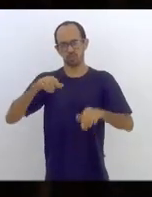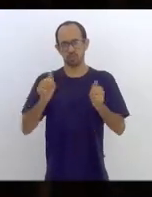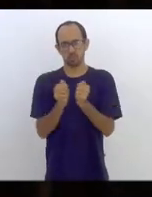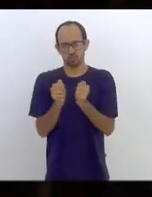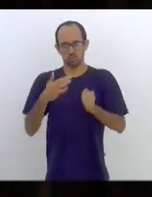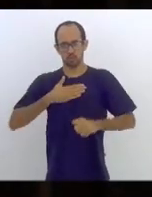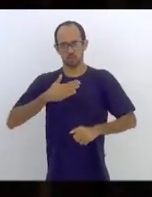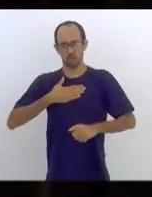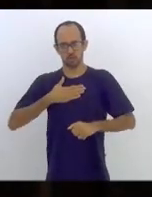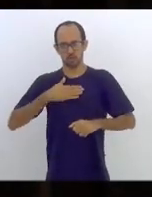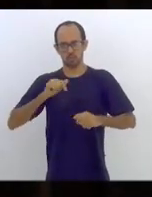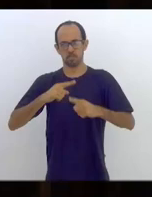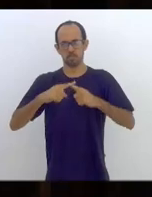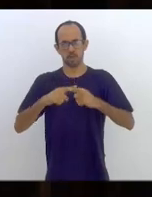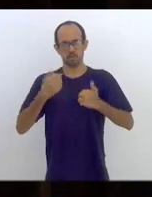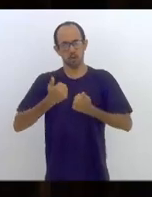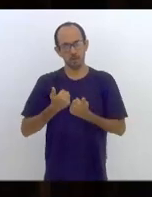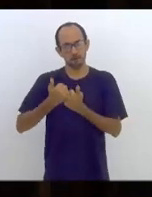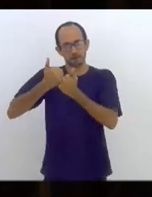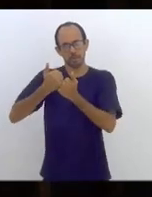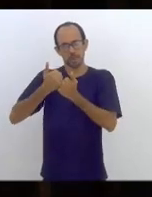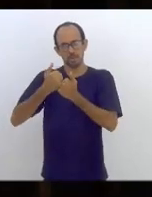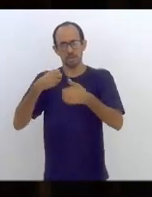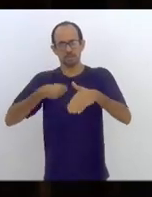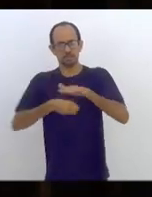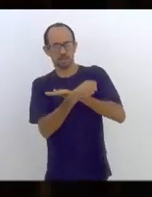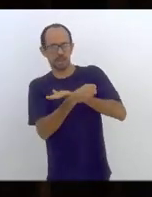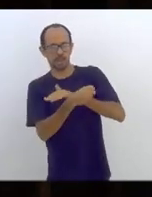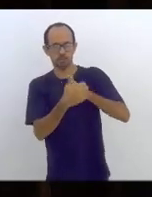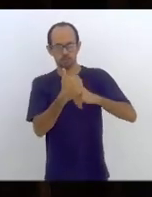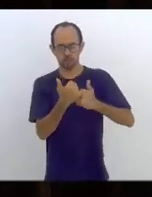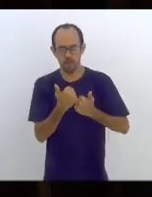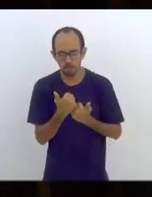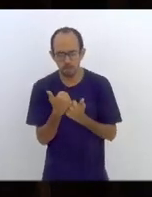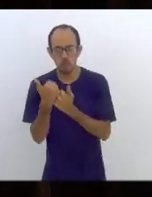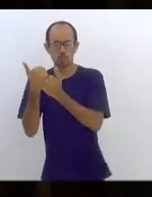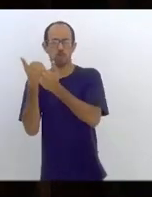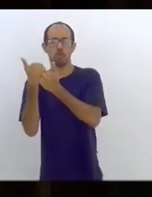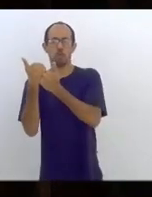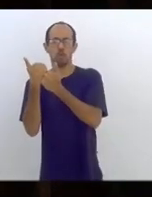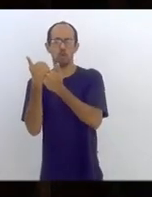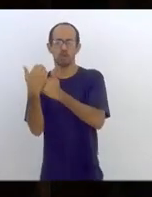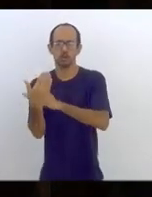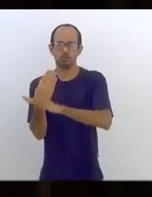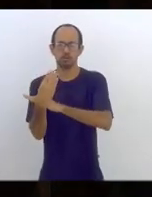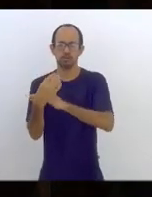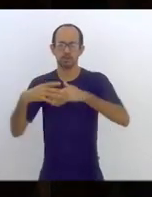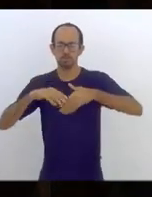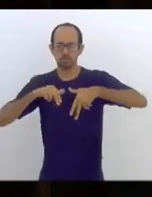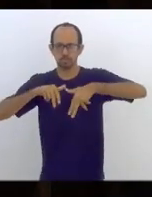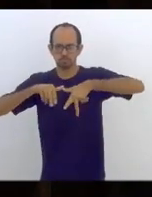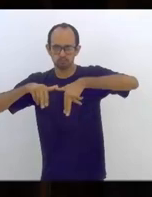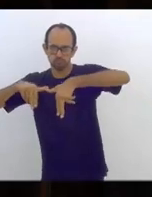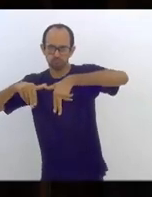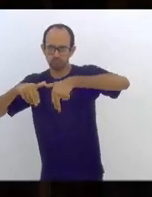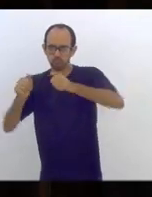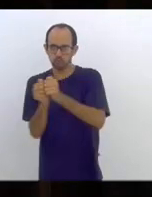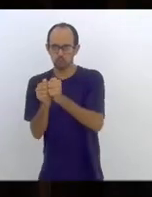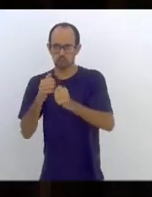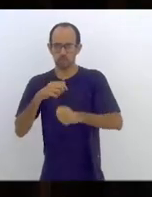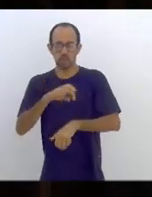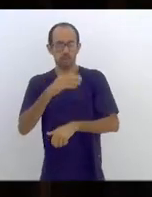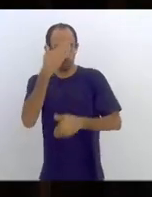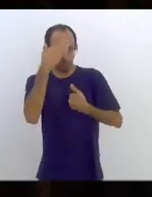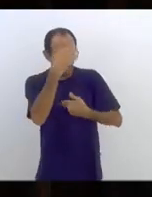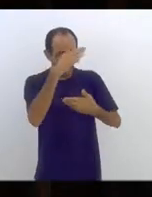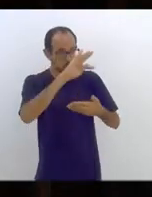apoiado em uma obra de gigante, em que essa mandata que me apoiou, que segura nas minhas mãos. Obrigado, Tiago. Obrigado,